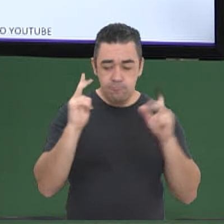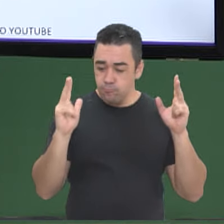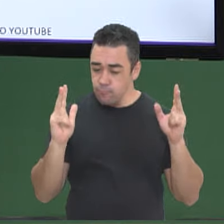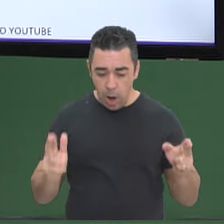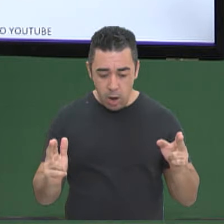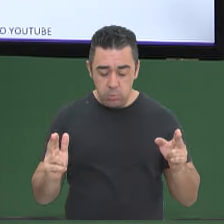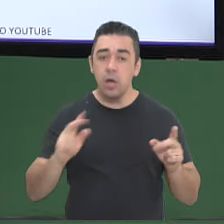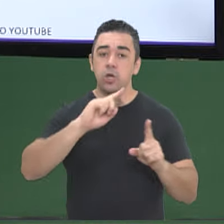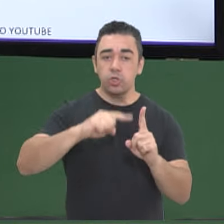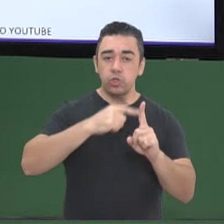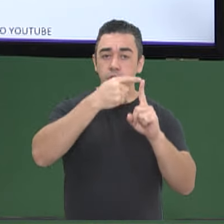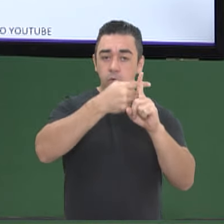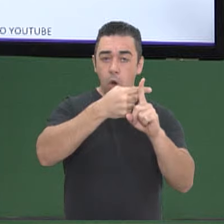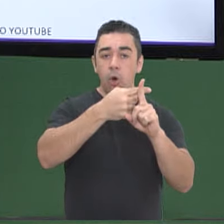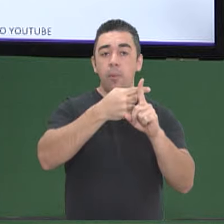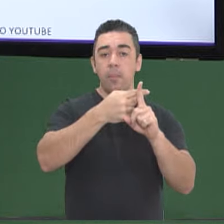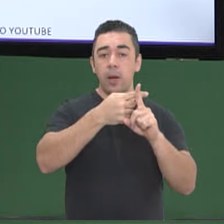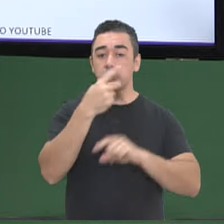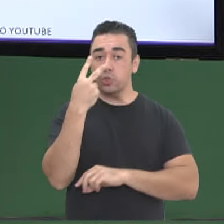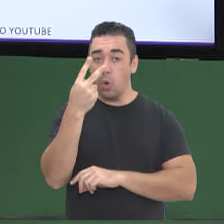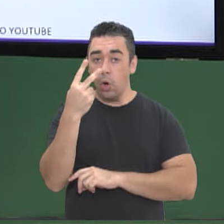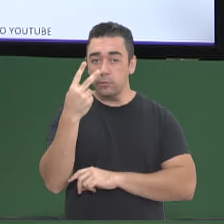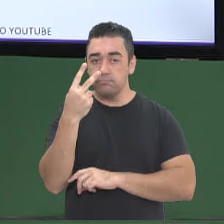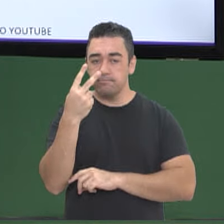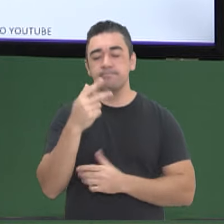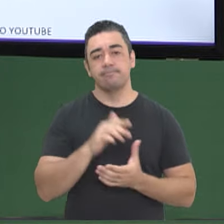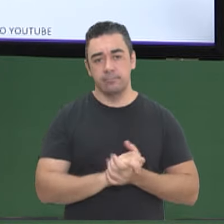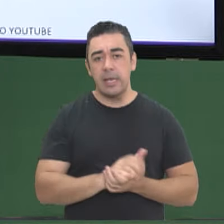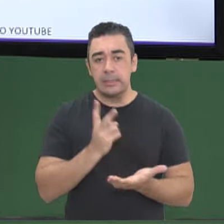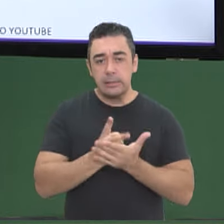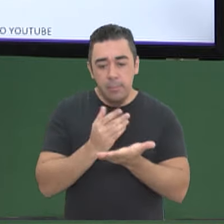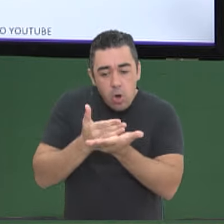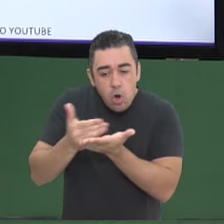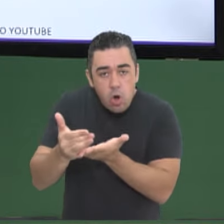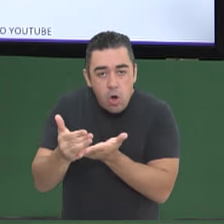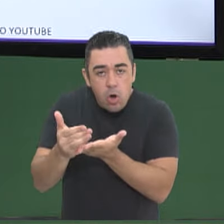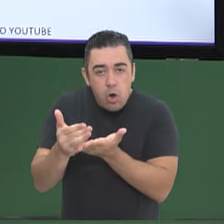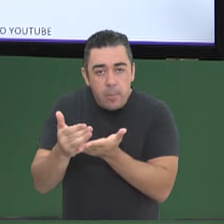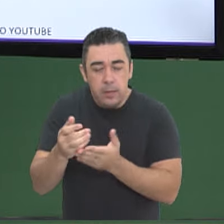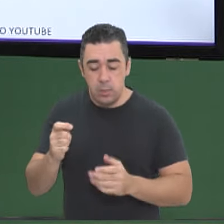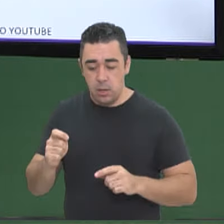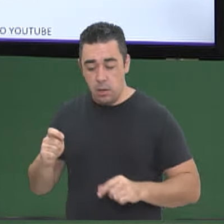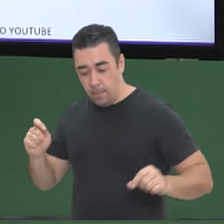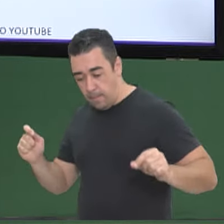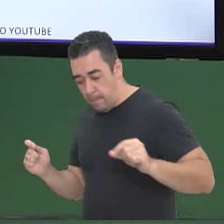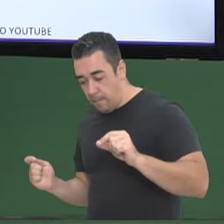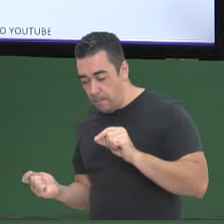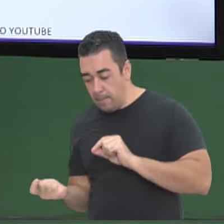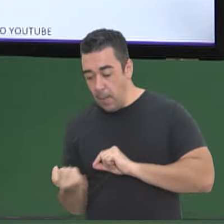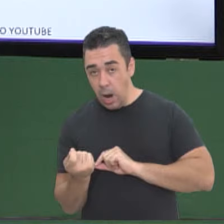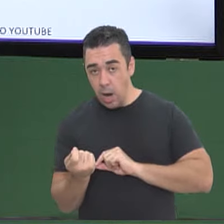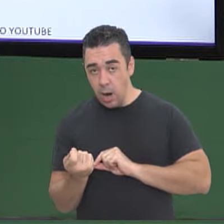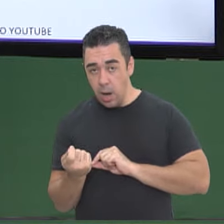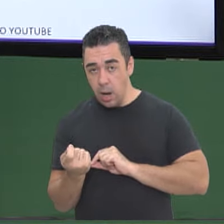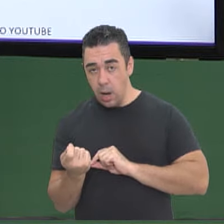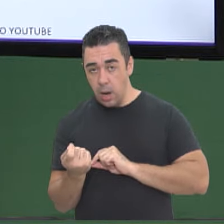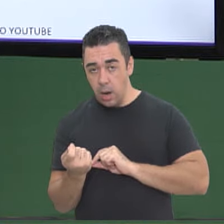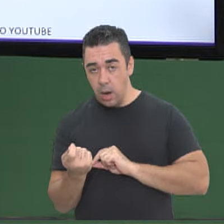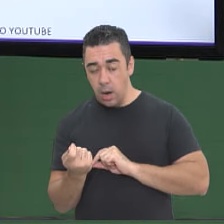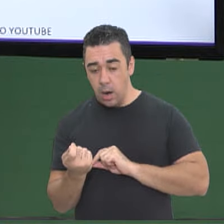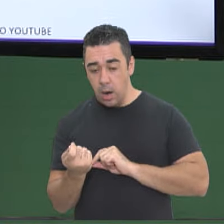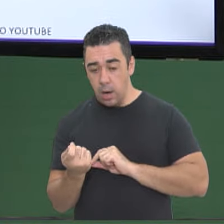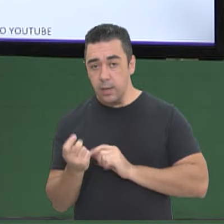vantagem. Prestaram atenção. Para iniciar o jogo, começa com um saque de um dos adversários e